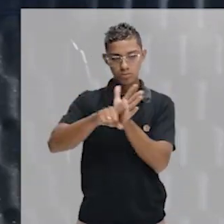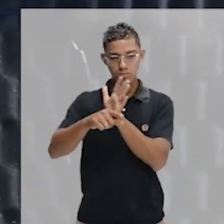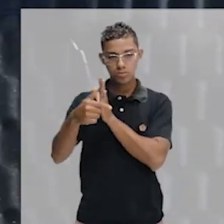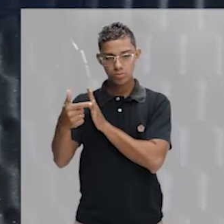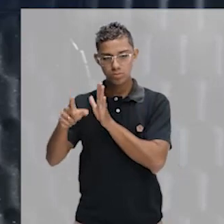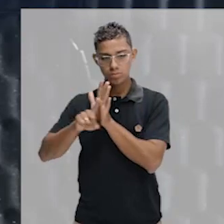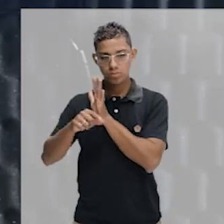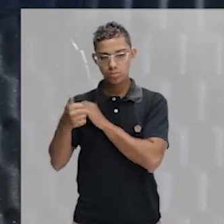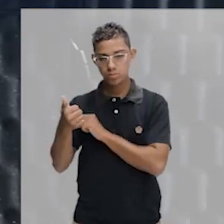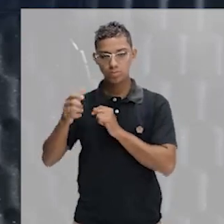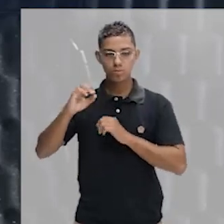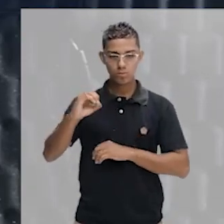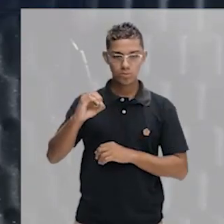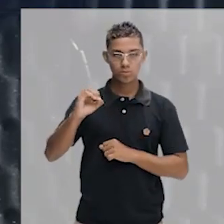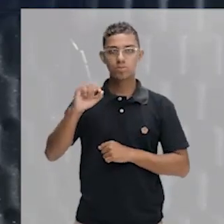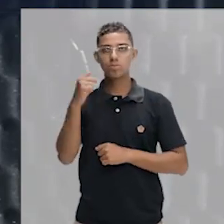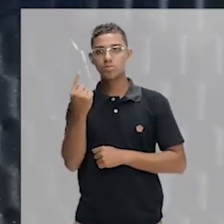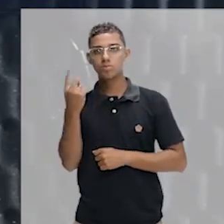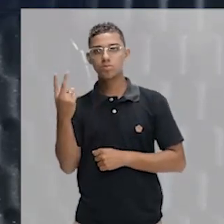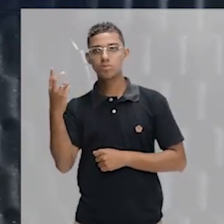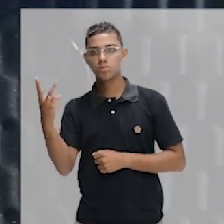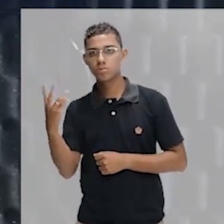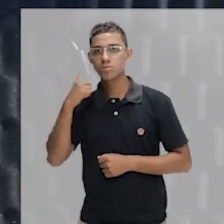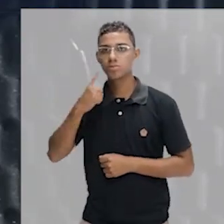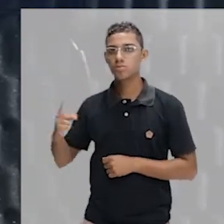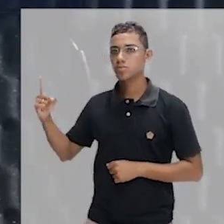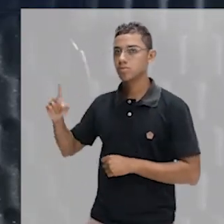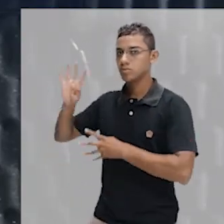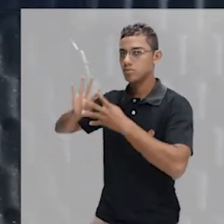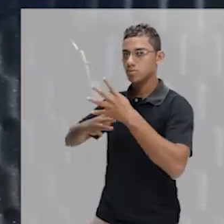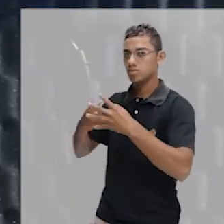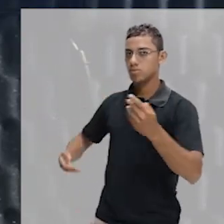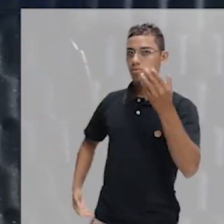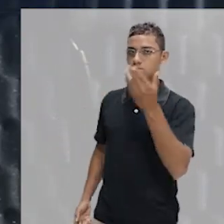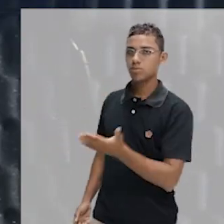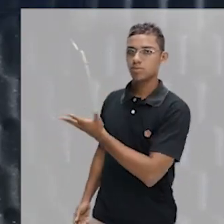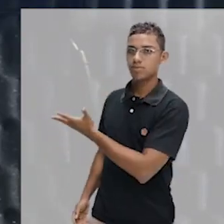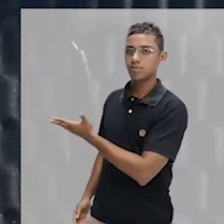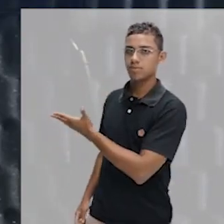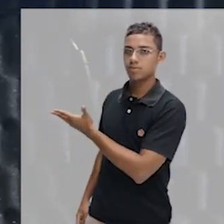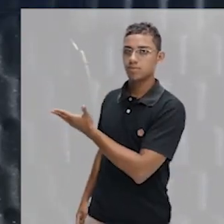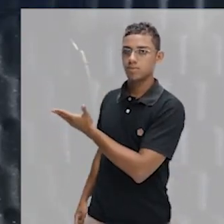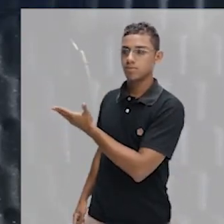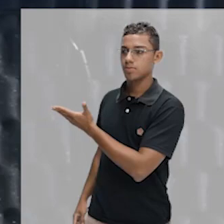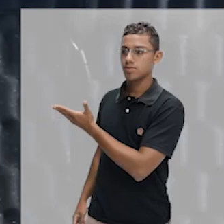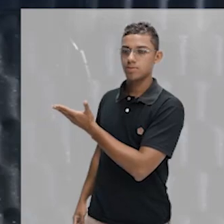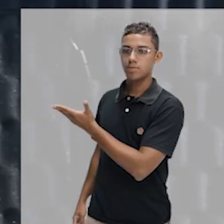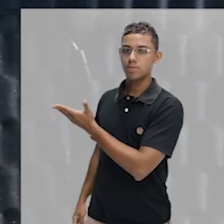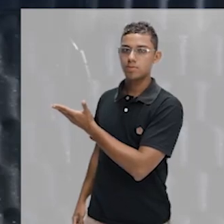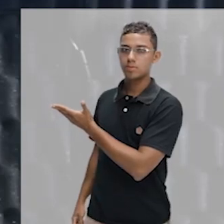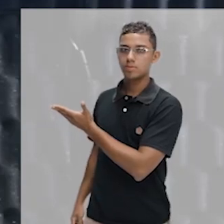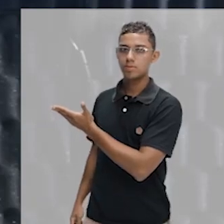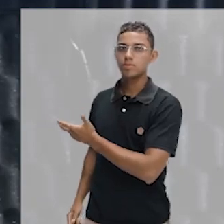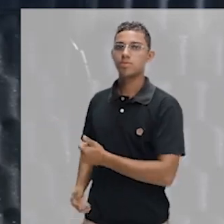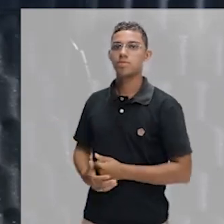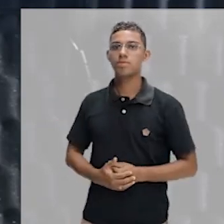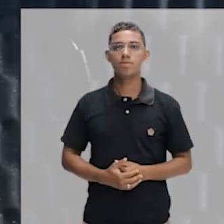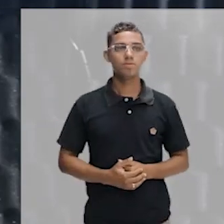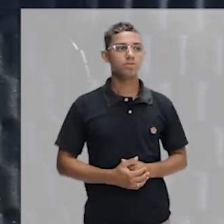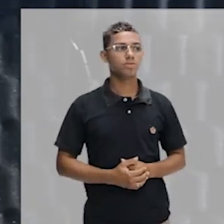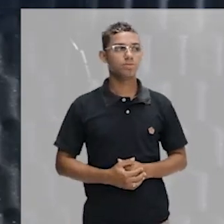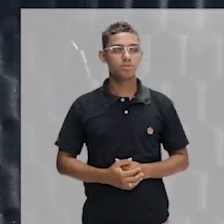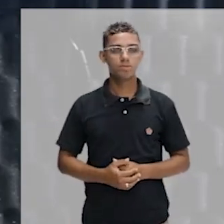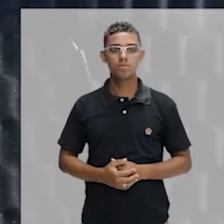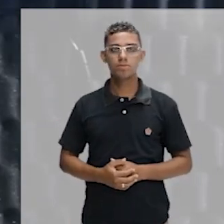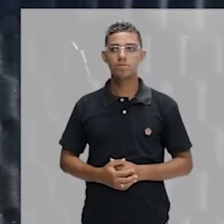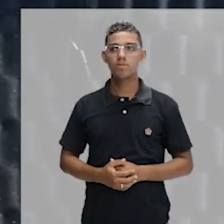eles já foram postos aqui tá então eu tenho -3 - 2 - 1 0 1 2 e 3 tá